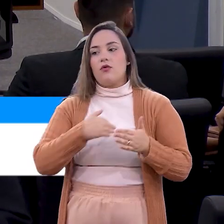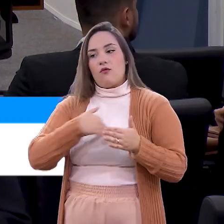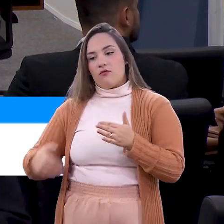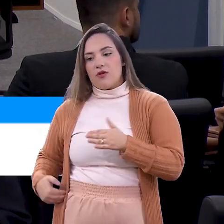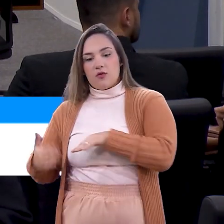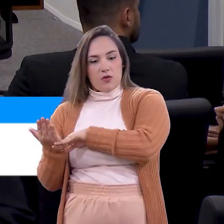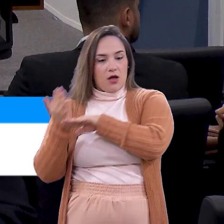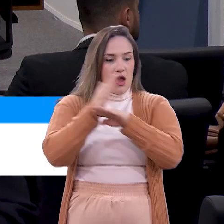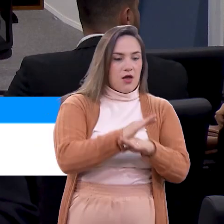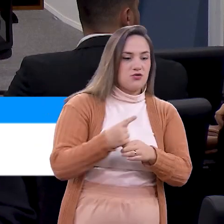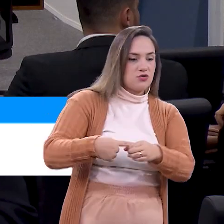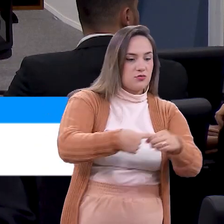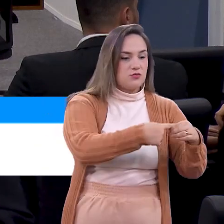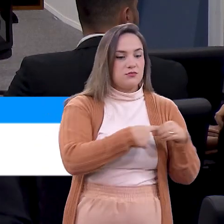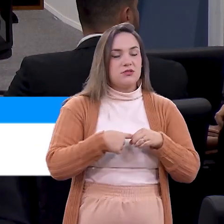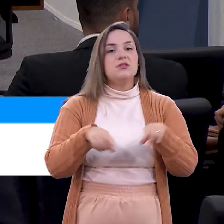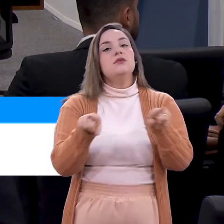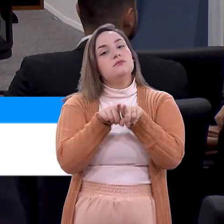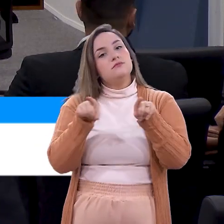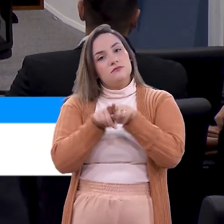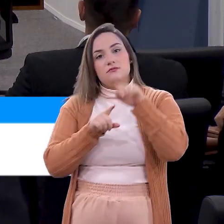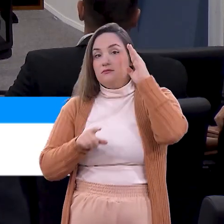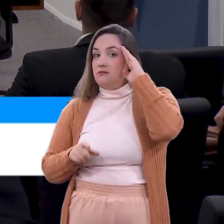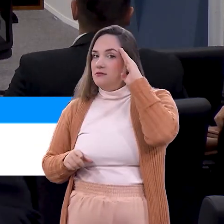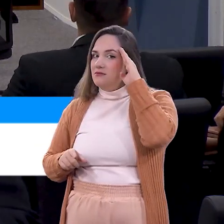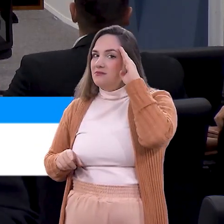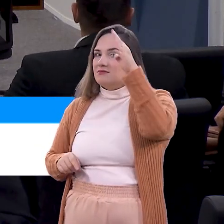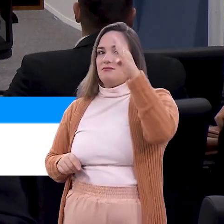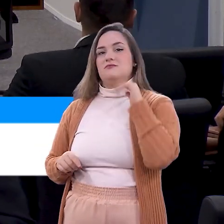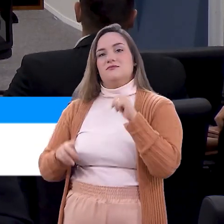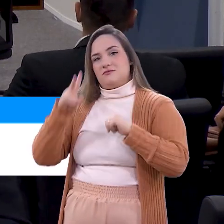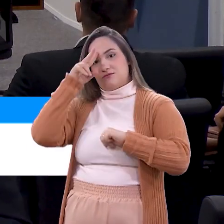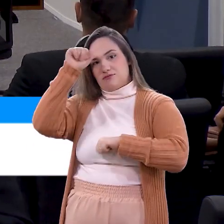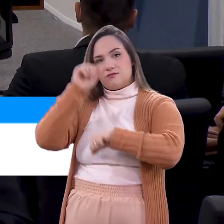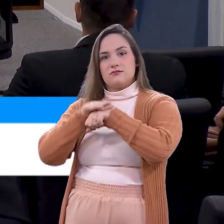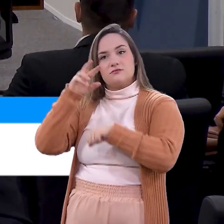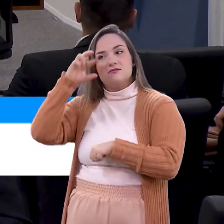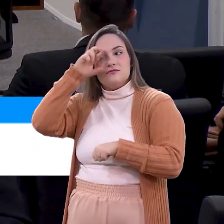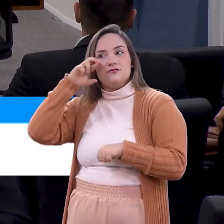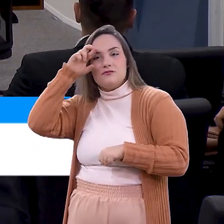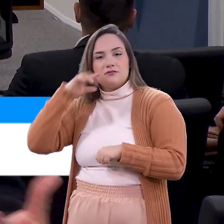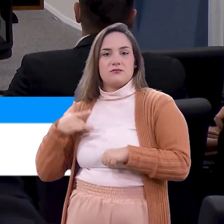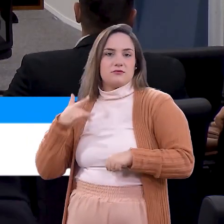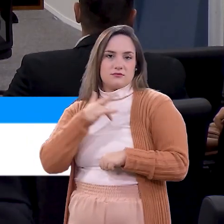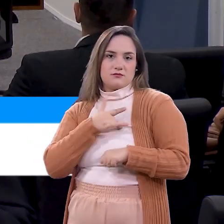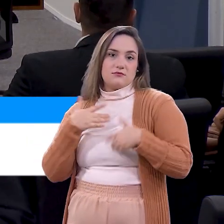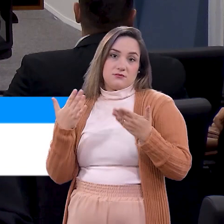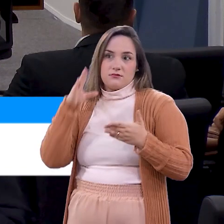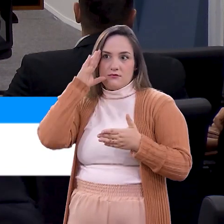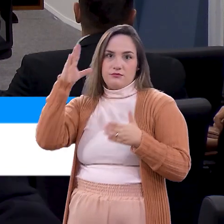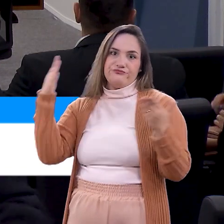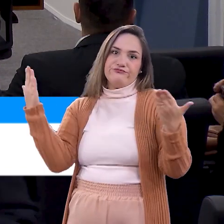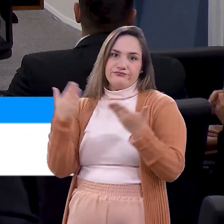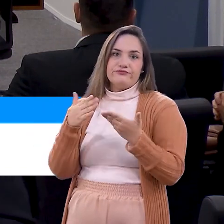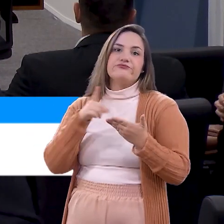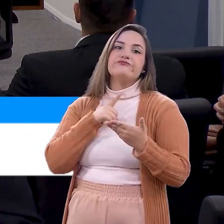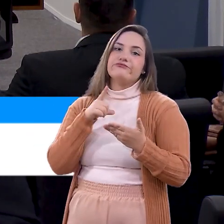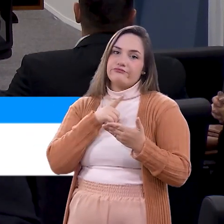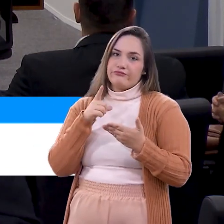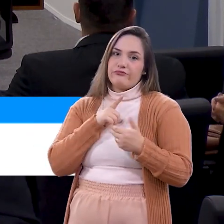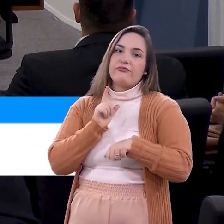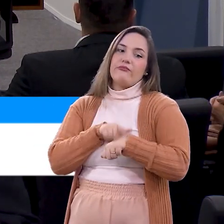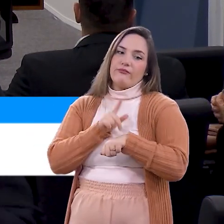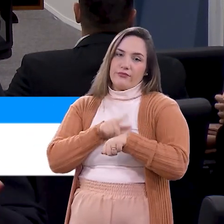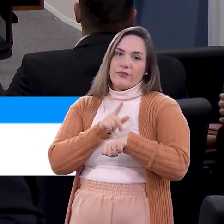municípios também e também principalmente fortalecimento da vigilância em saúde Principalmente agora que nós estamos